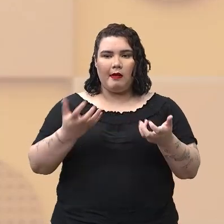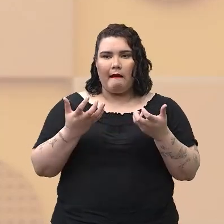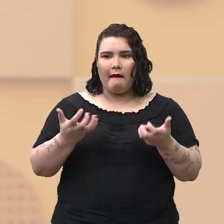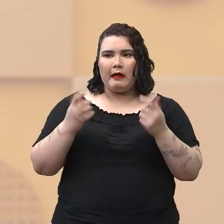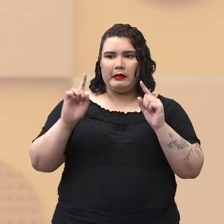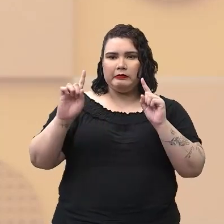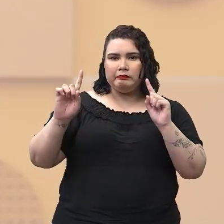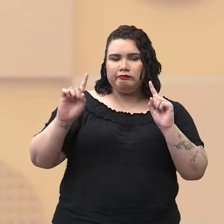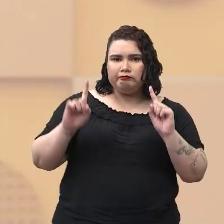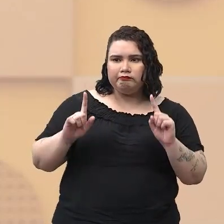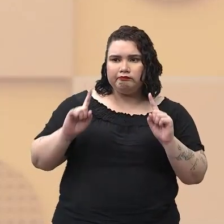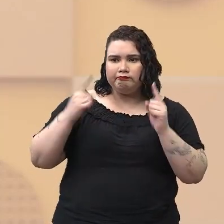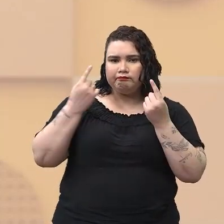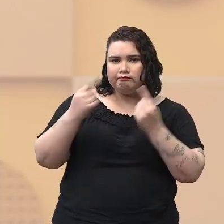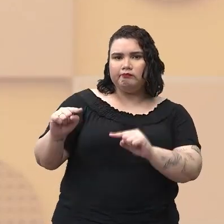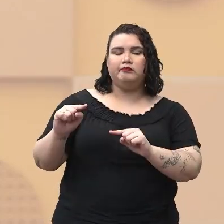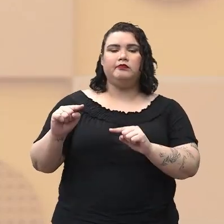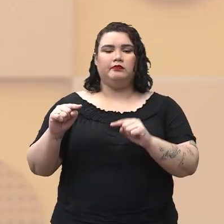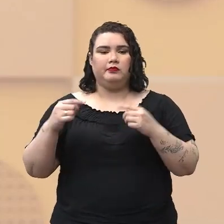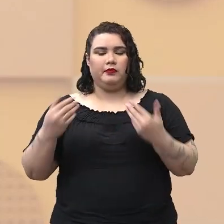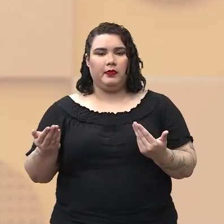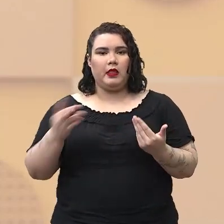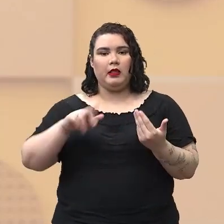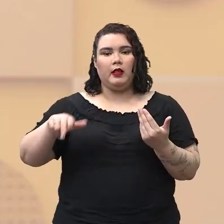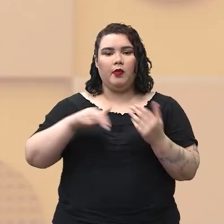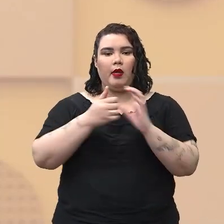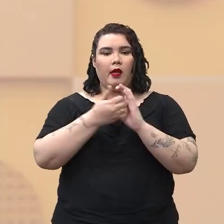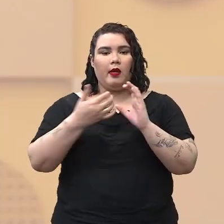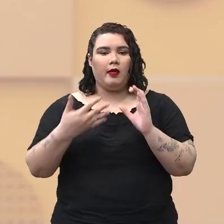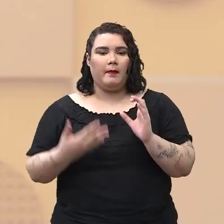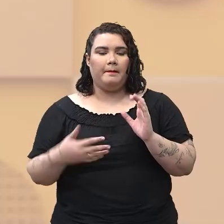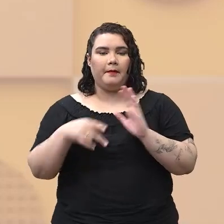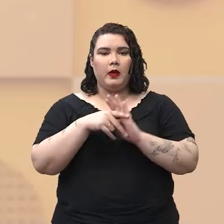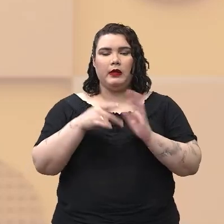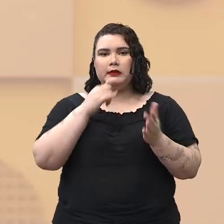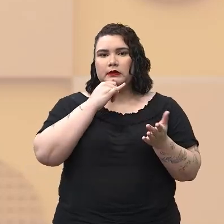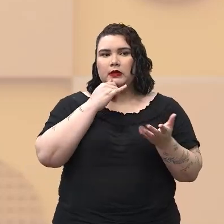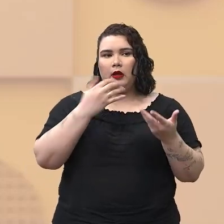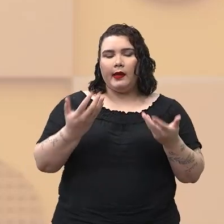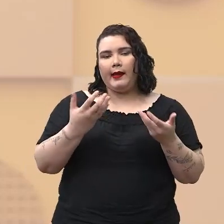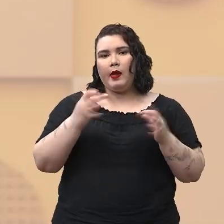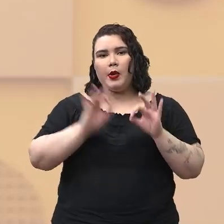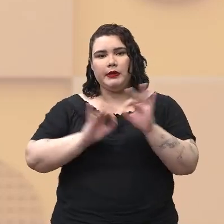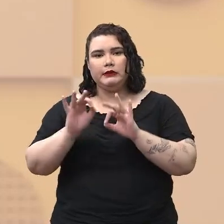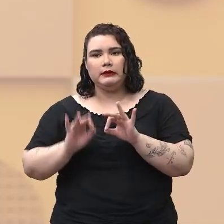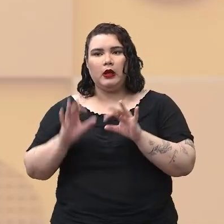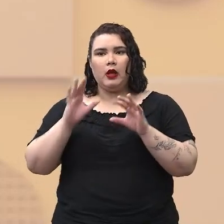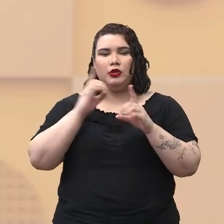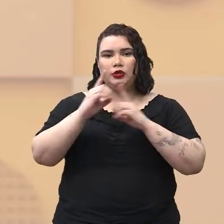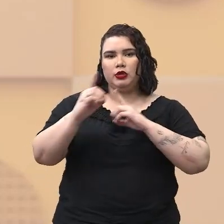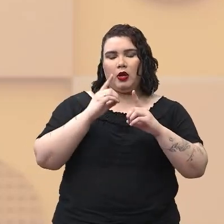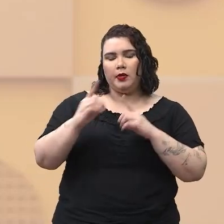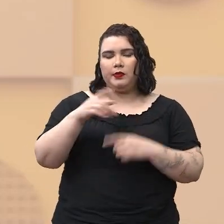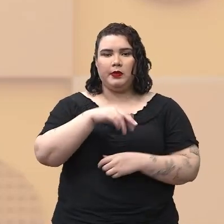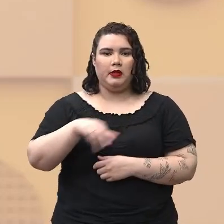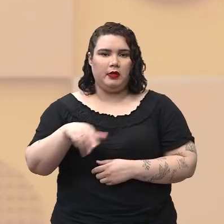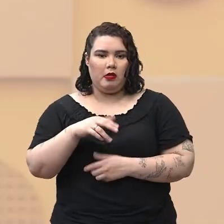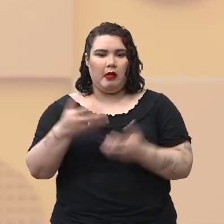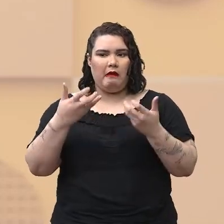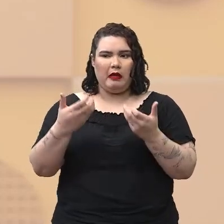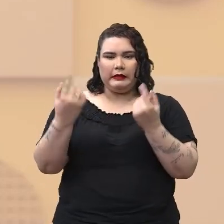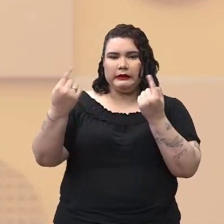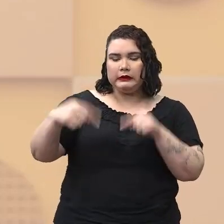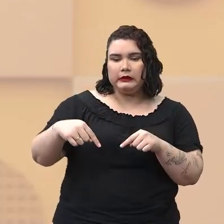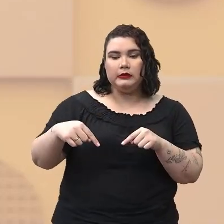enfrentar, né? Não é aquele governo assim com características mais mediadoras, diplomáticas, né? Quando a gente fala de relação internacional,